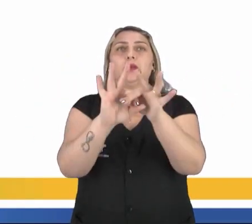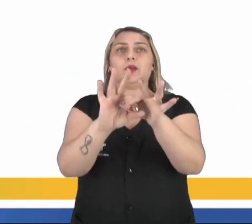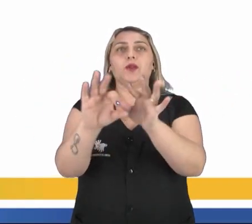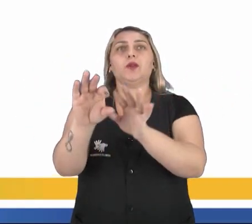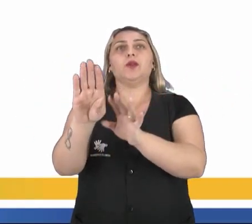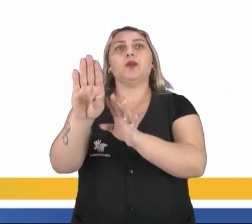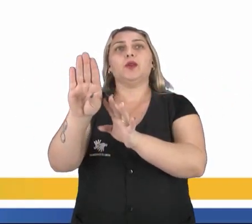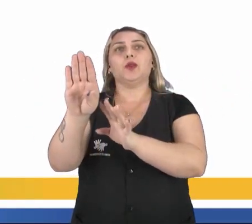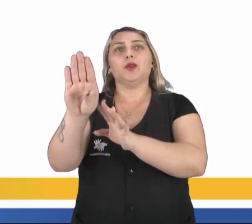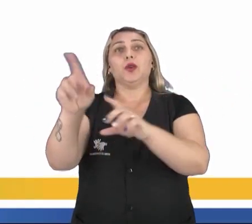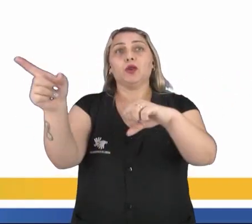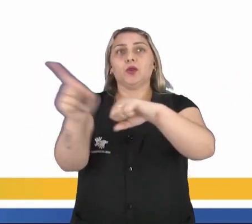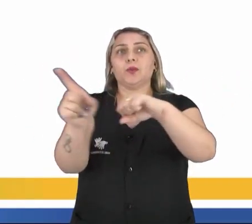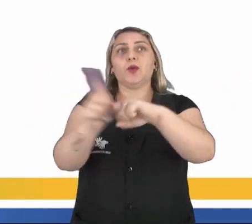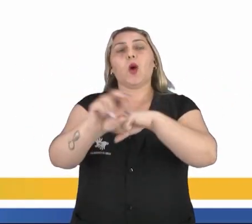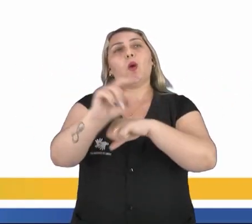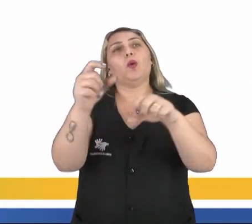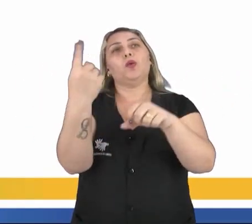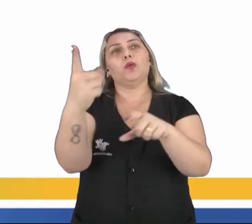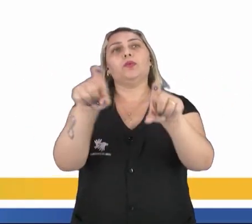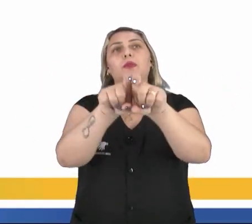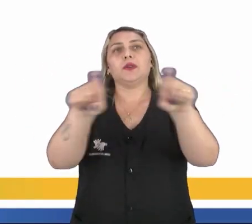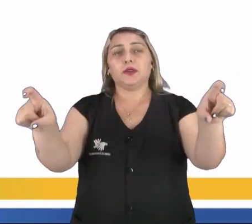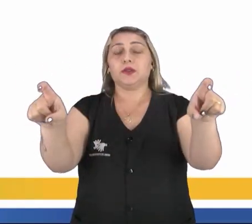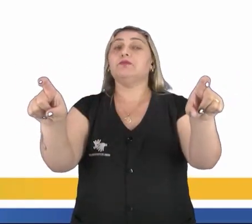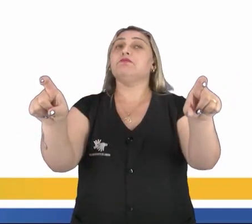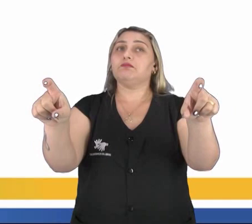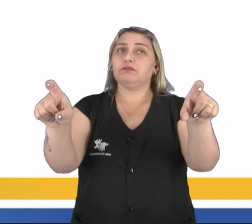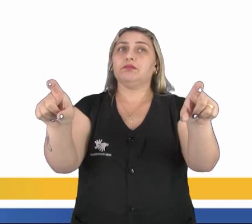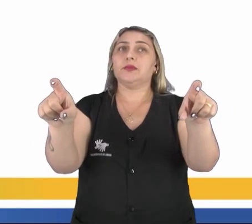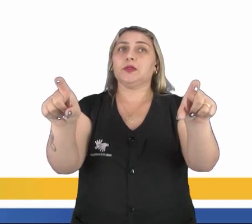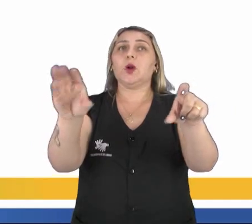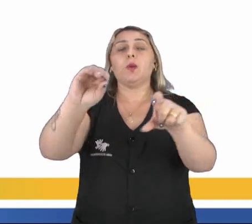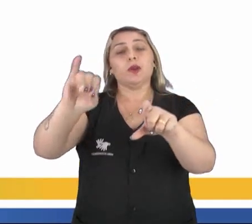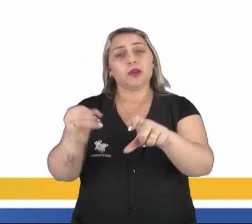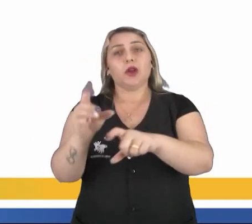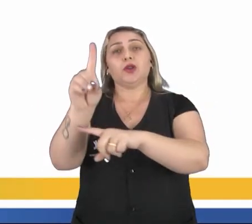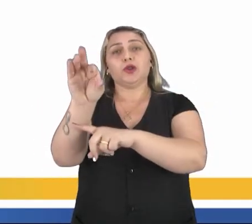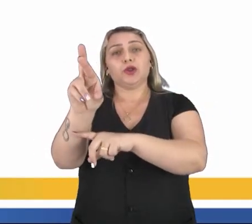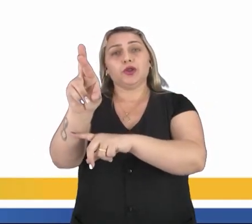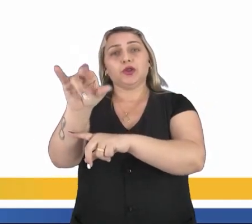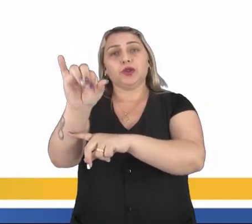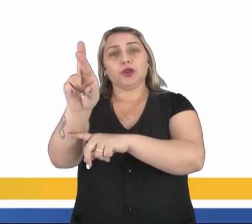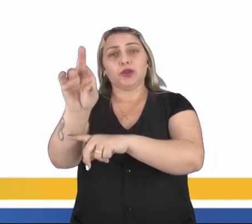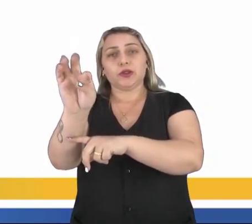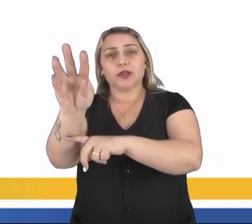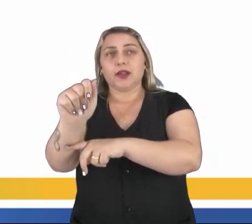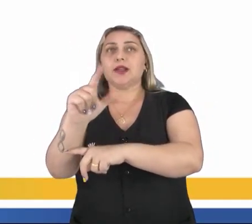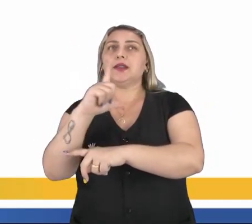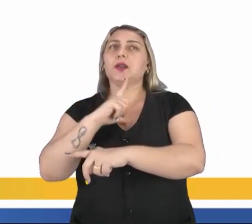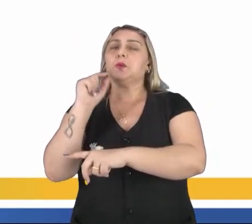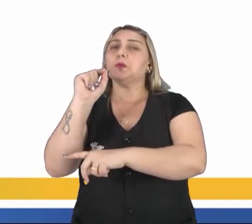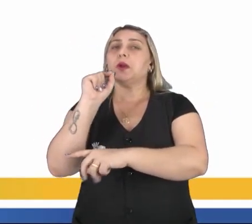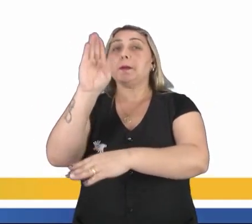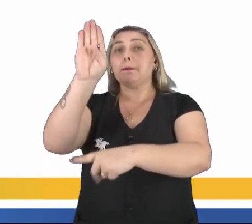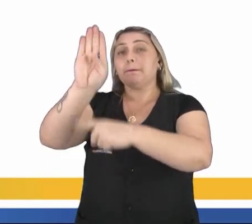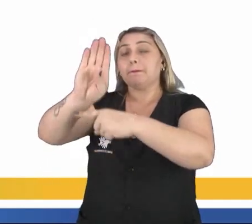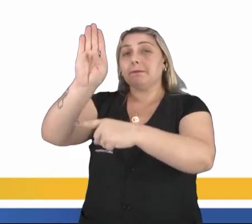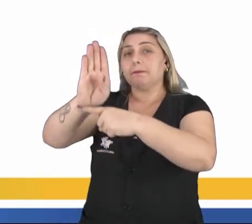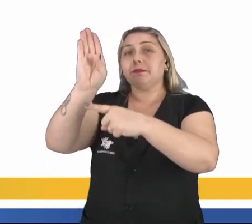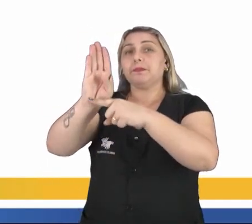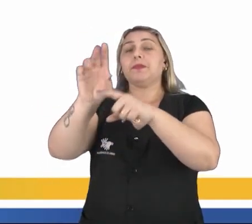uma oração subordinada objetiva indireta. E então? nós temos aqui uma